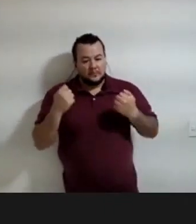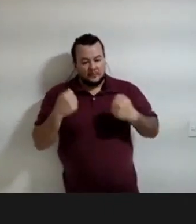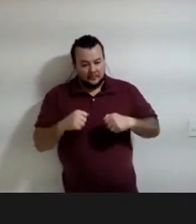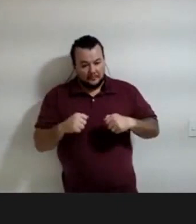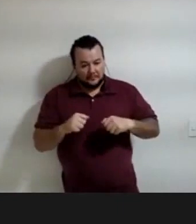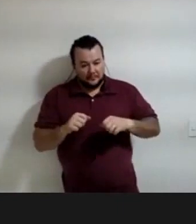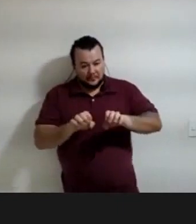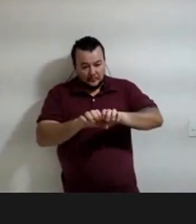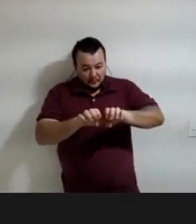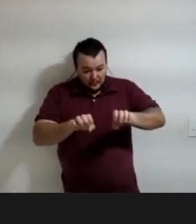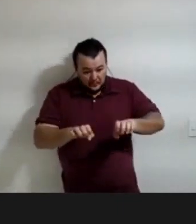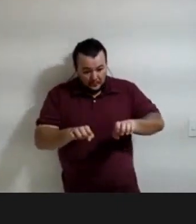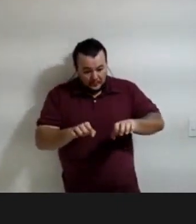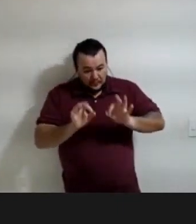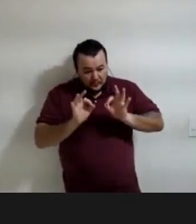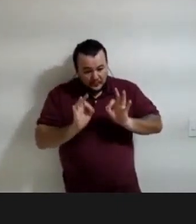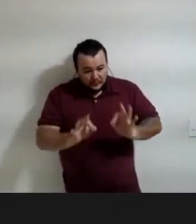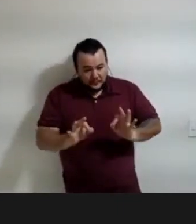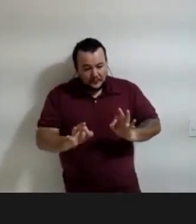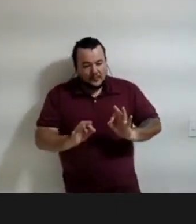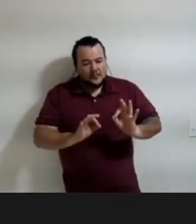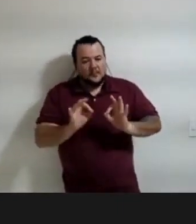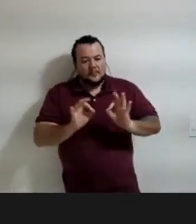para chegarmos aqui.